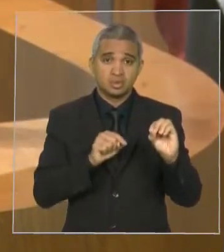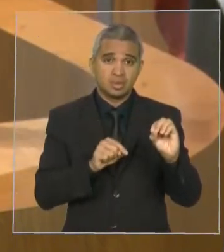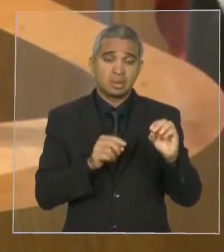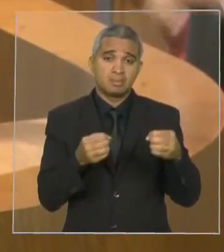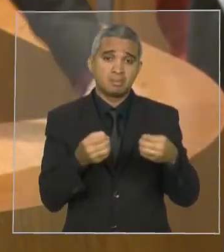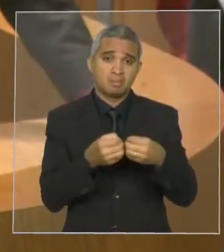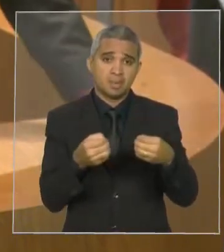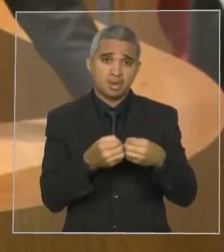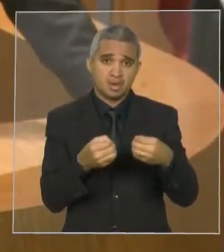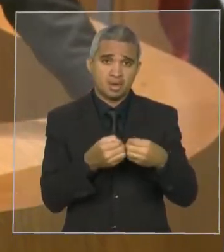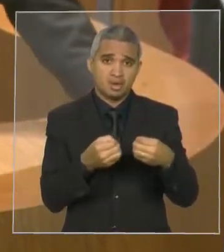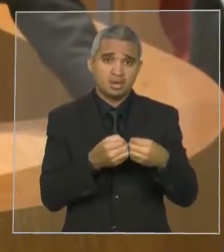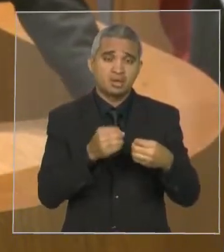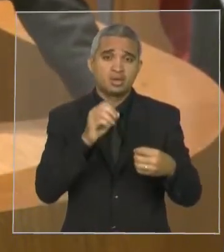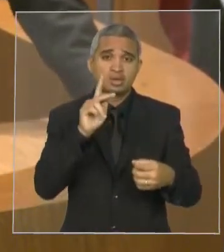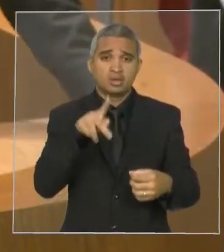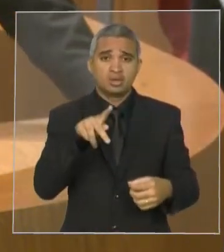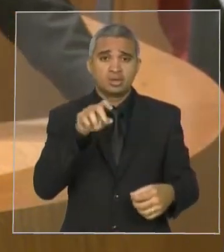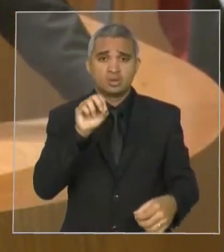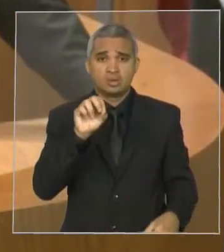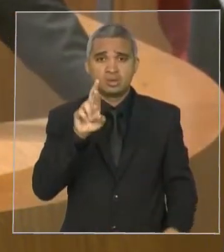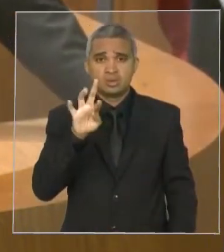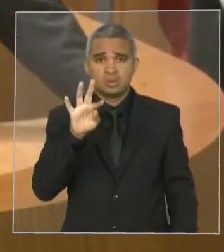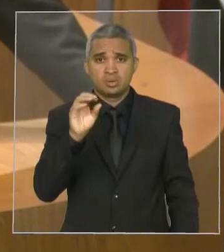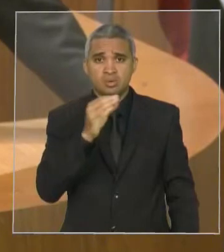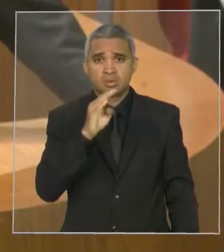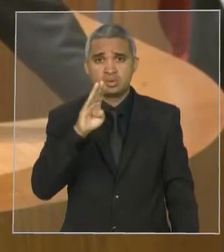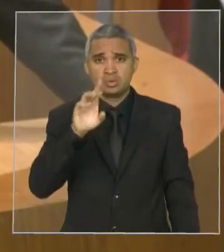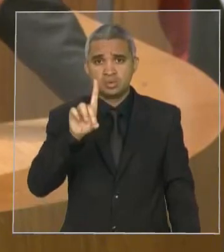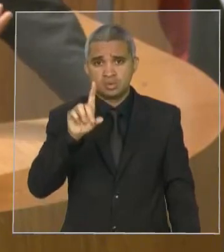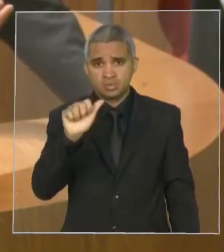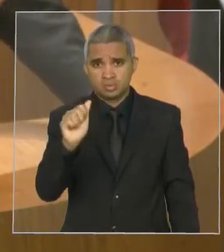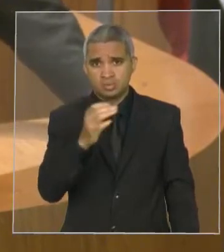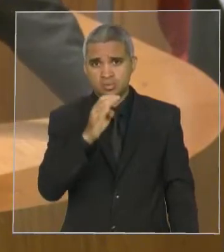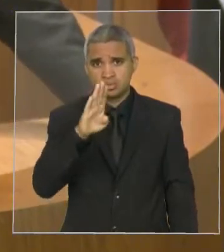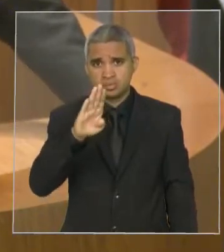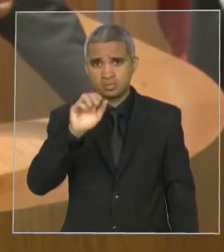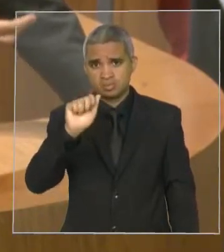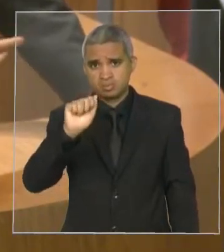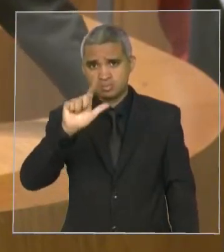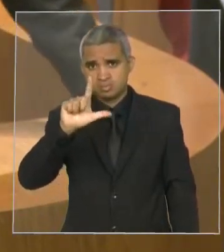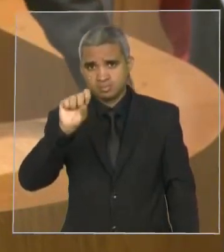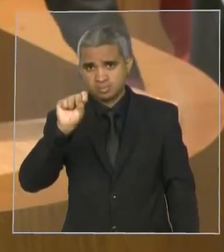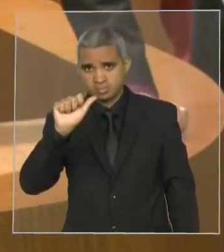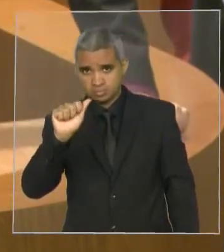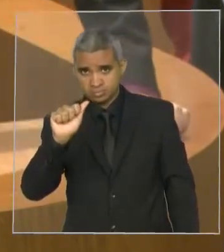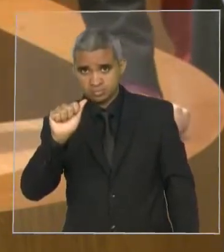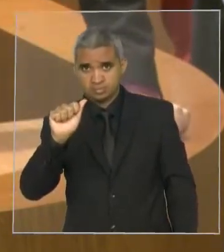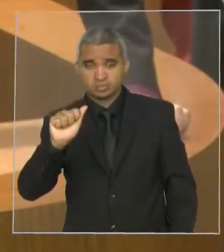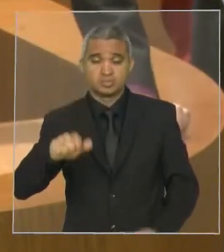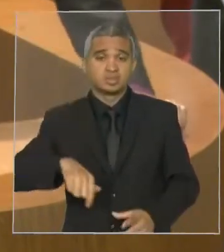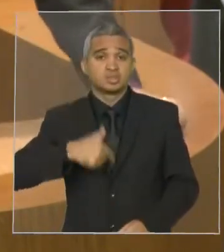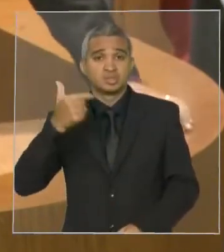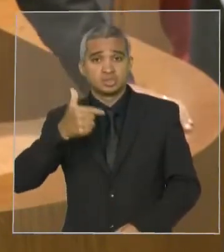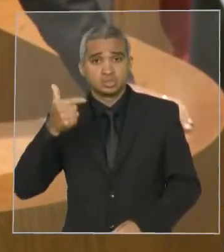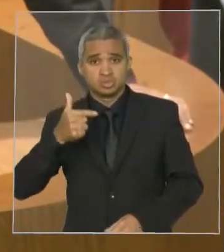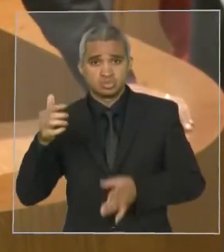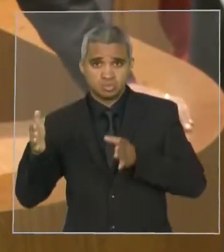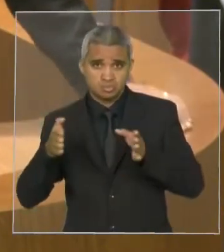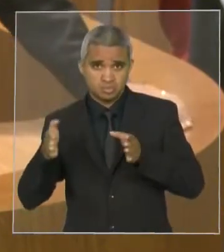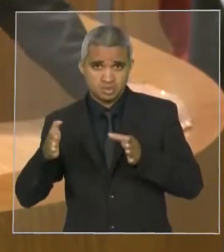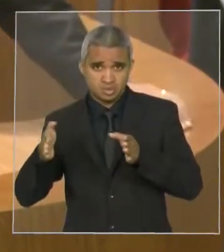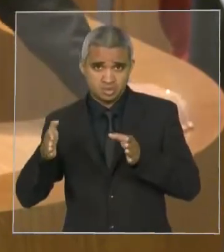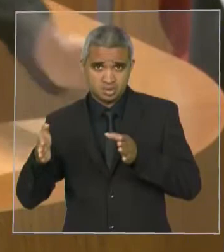ao porto da balsa a segunda parte compreendia queda a parte de